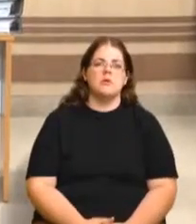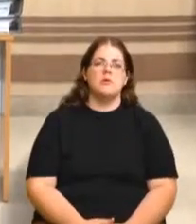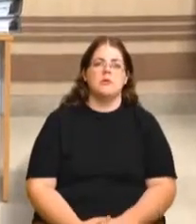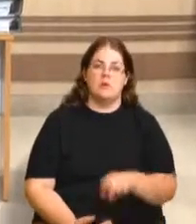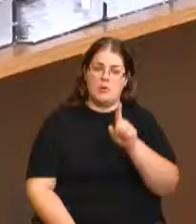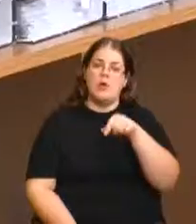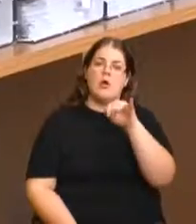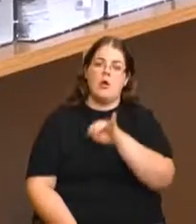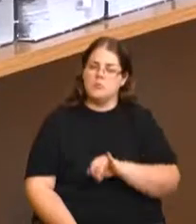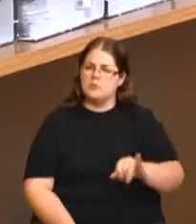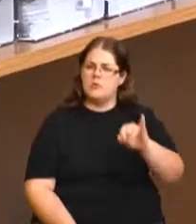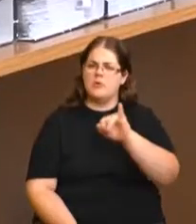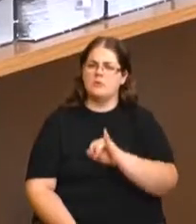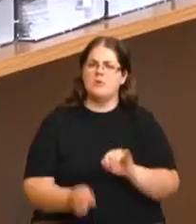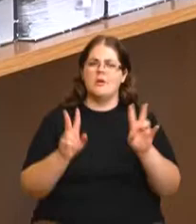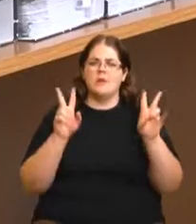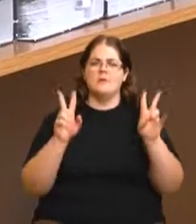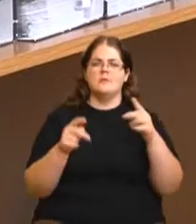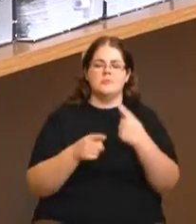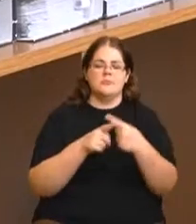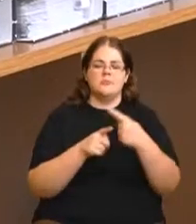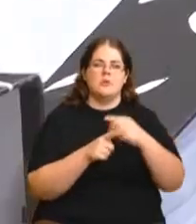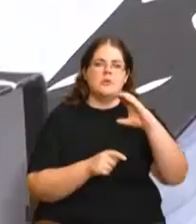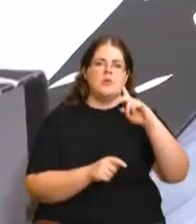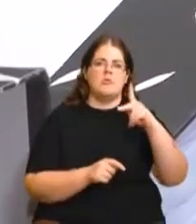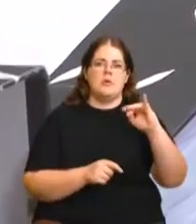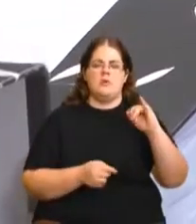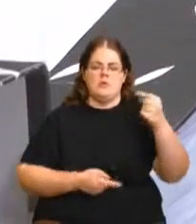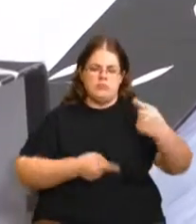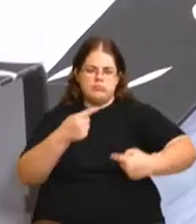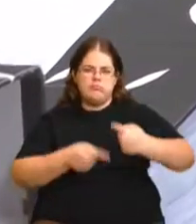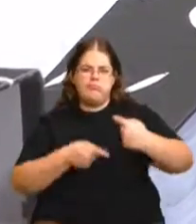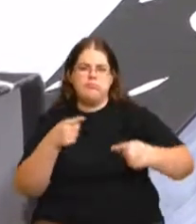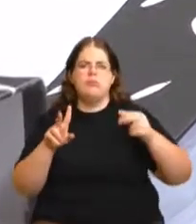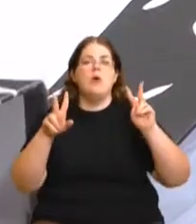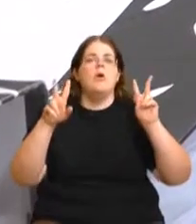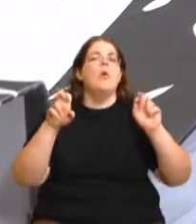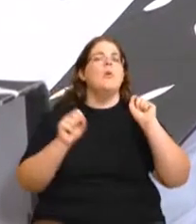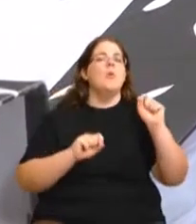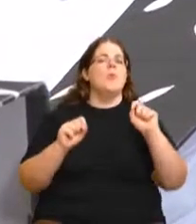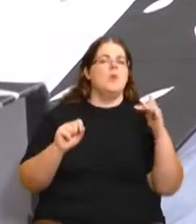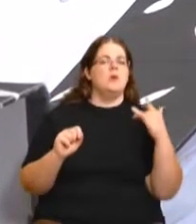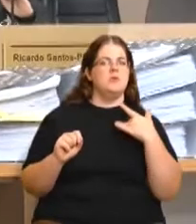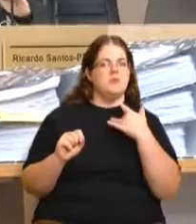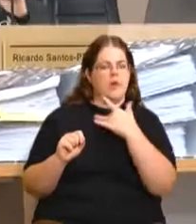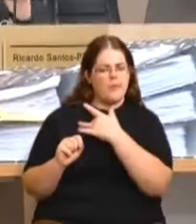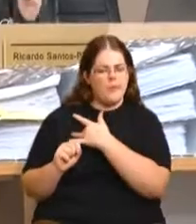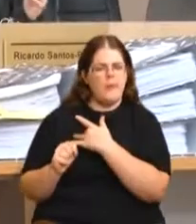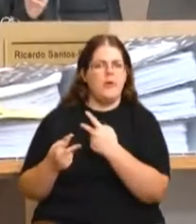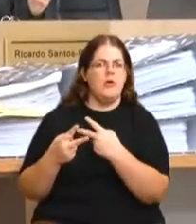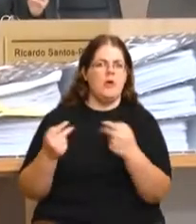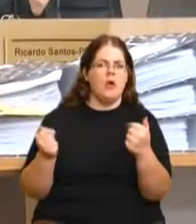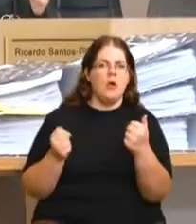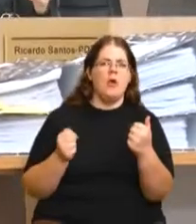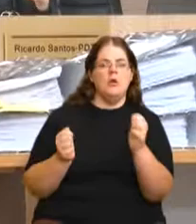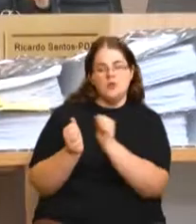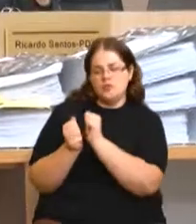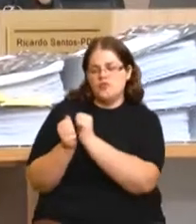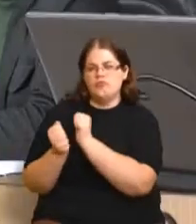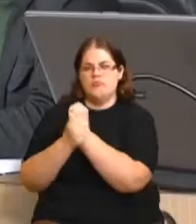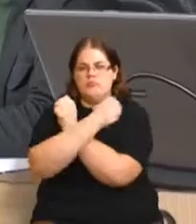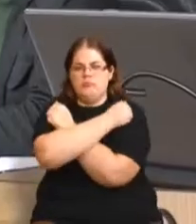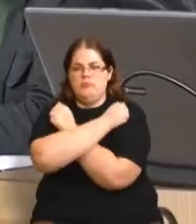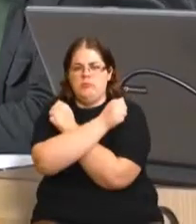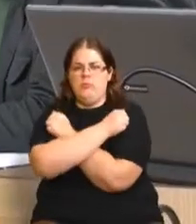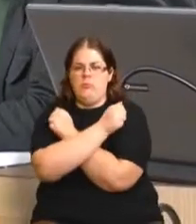tratar de saúde, ver todas as possíveis irregularidades, como nós constatamos, eu e o relator, o vereador Ricardo Santos, e todos os parlamentares. Então, para